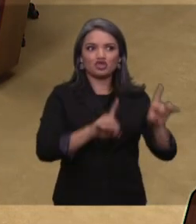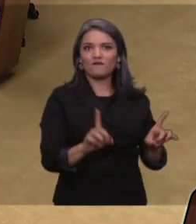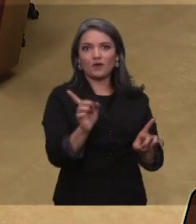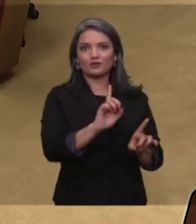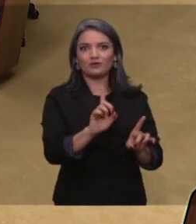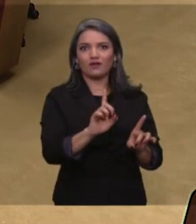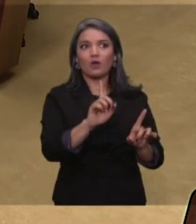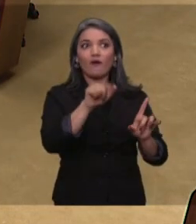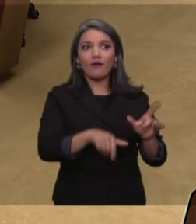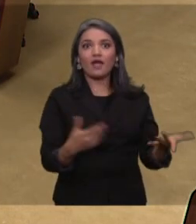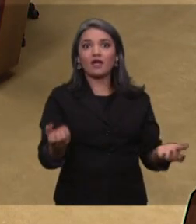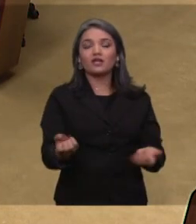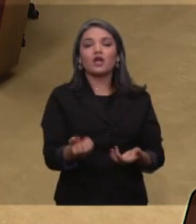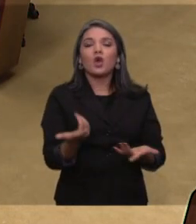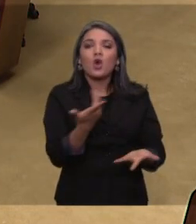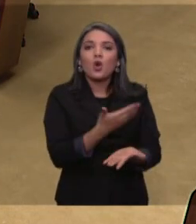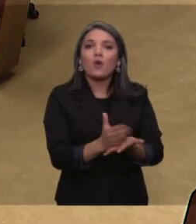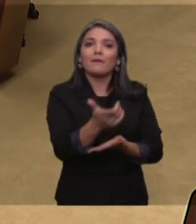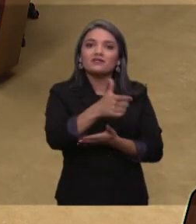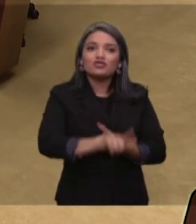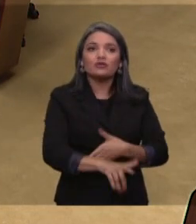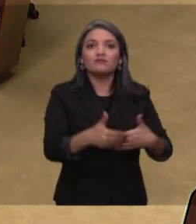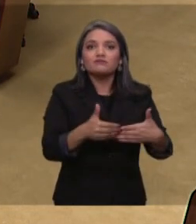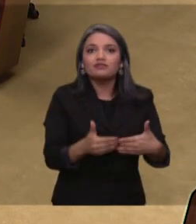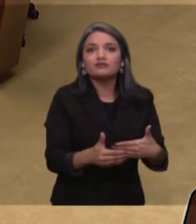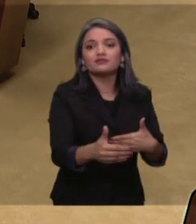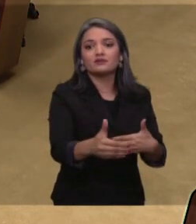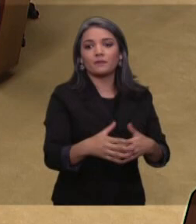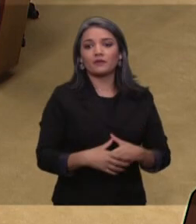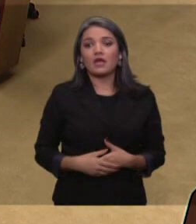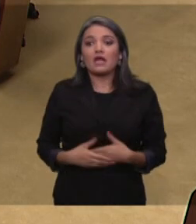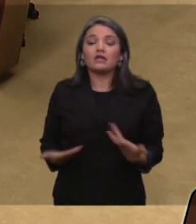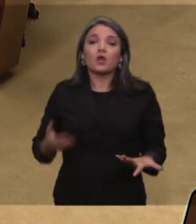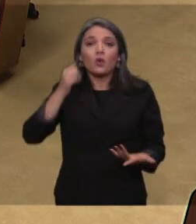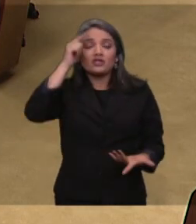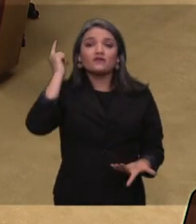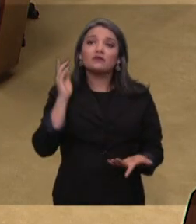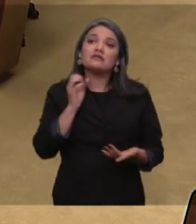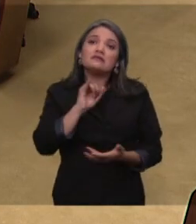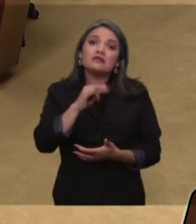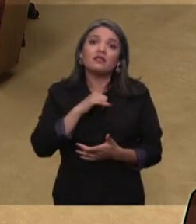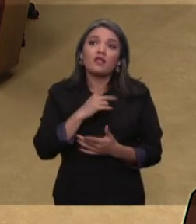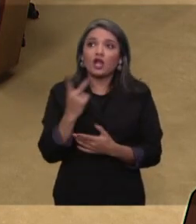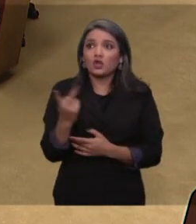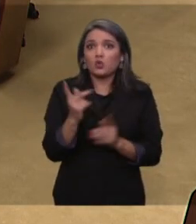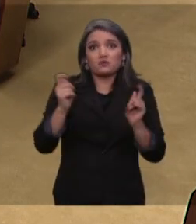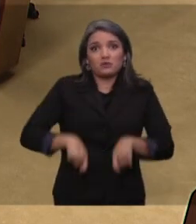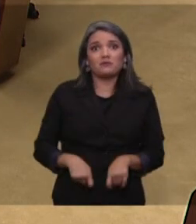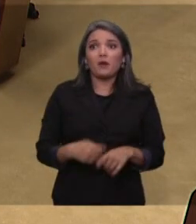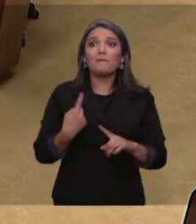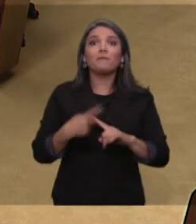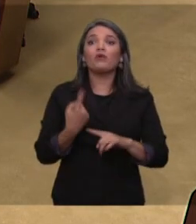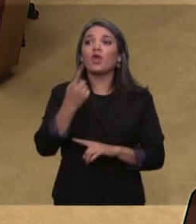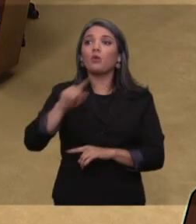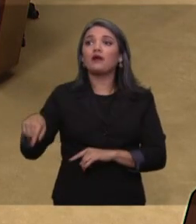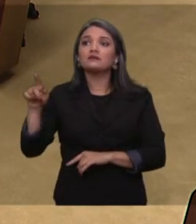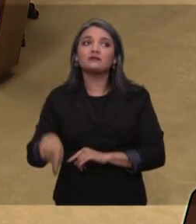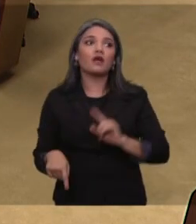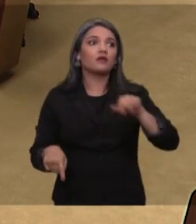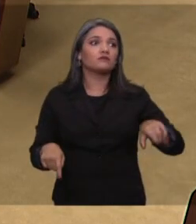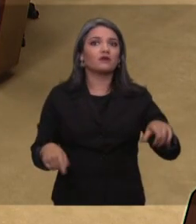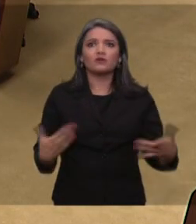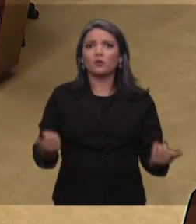por que excluir uma? É. Essa é uma questão. Por que excluir uma? Tem uma razão prática. É que... Qual? Você onera